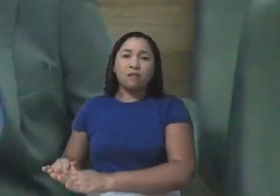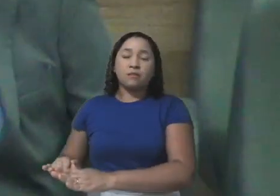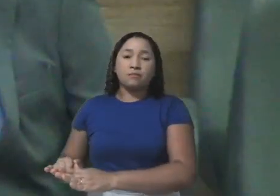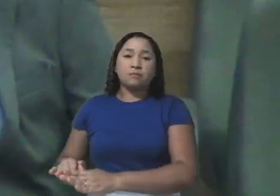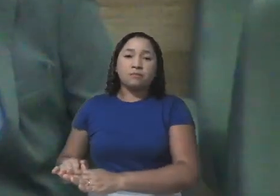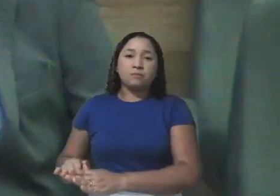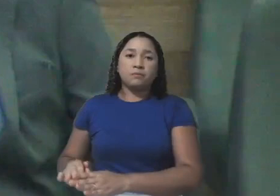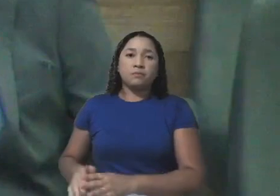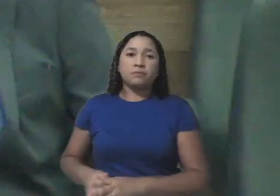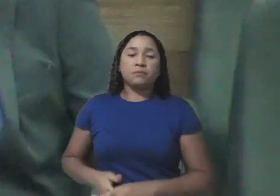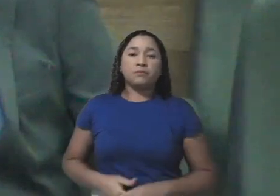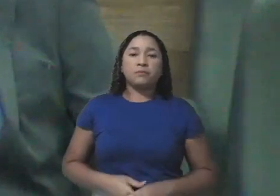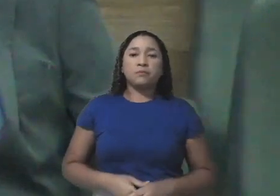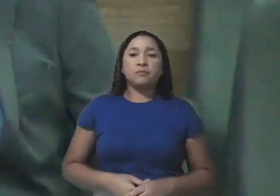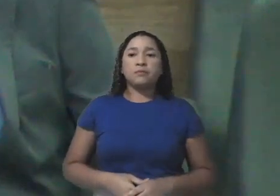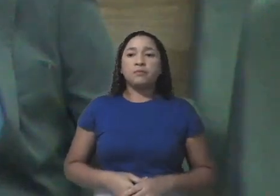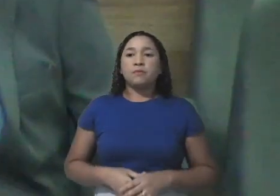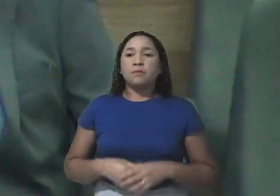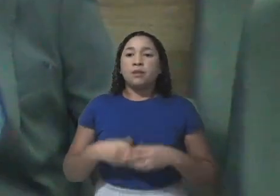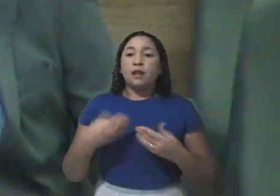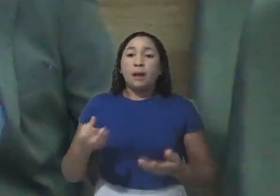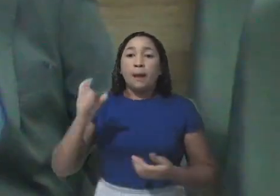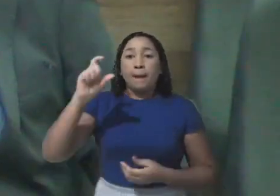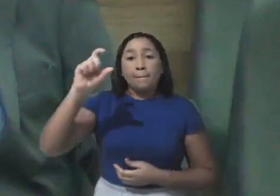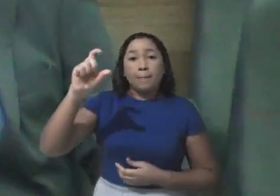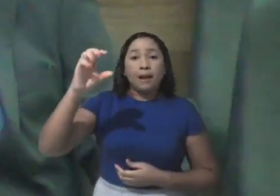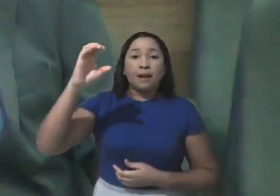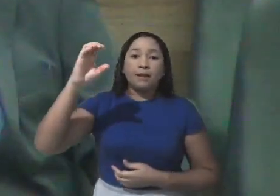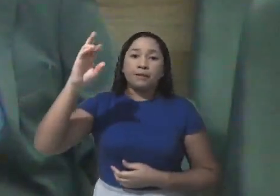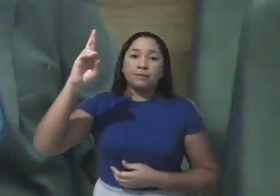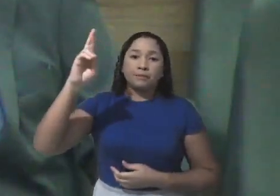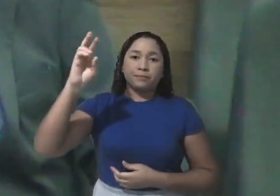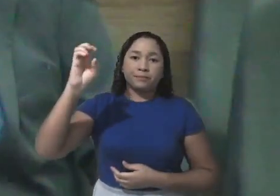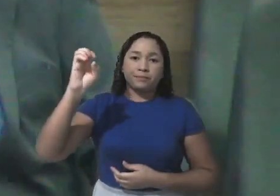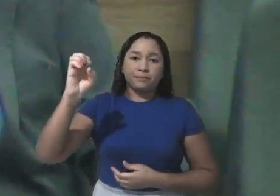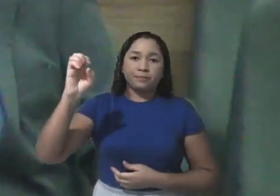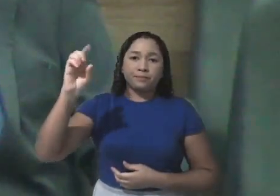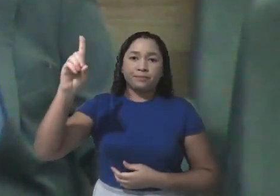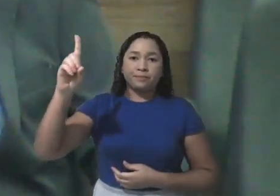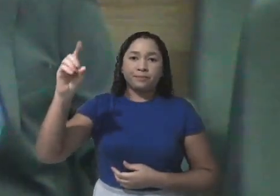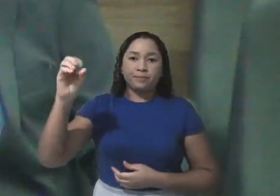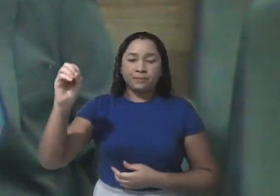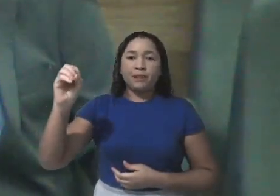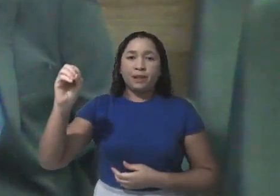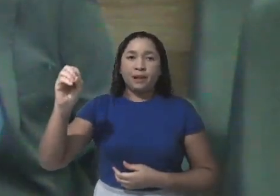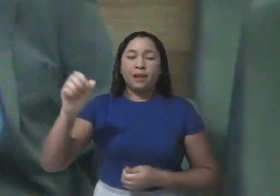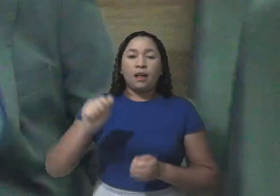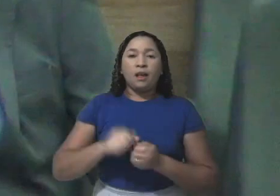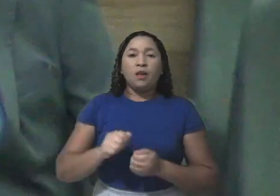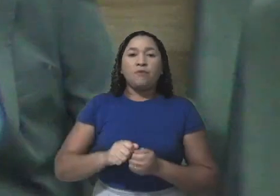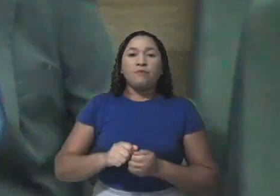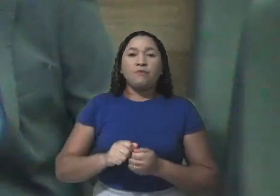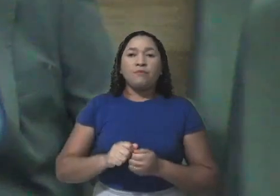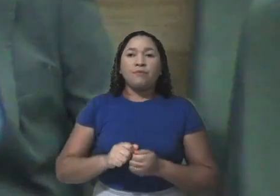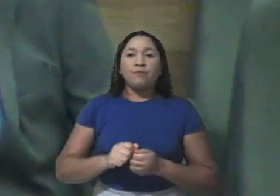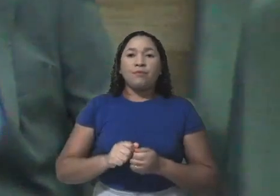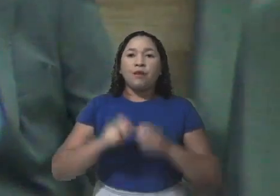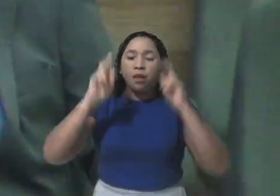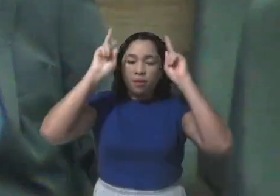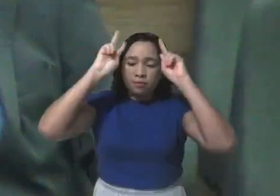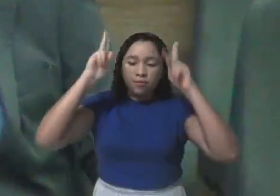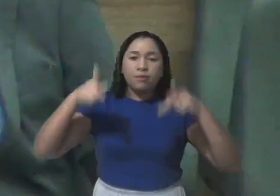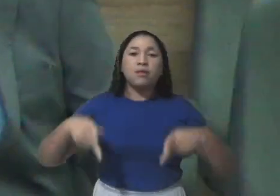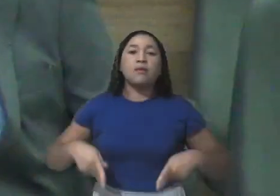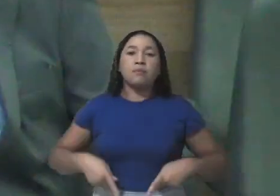ele é reunião feita por seres humanos. E onde o ser humano está? Acontecem erros ou não acontece? Acontecem dificuldades ou não